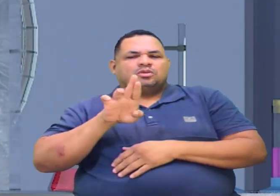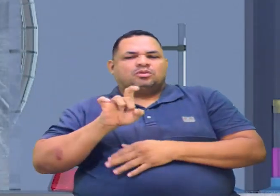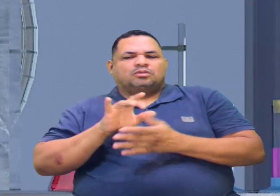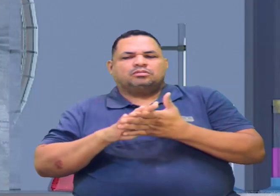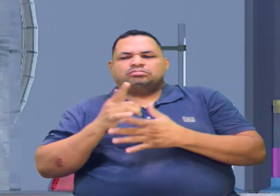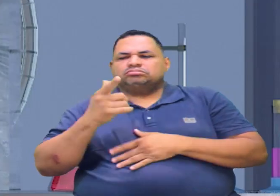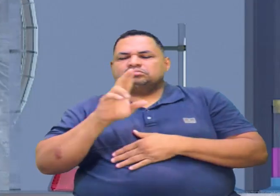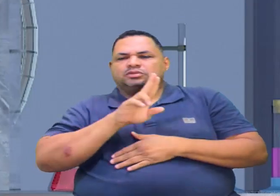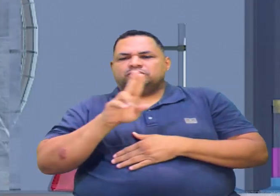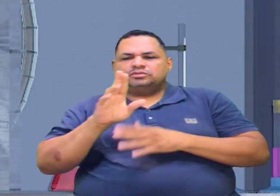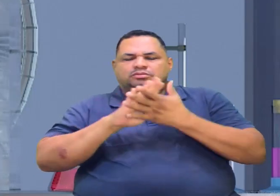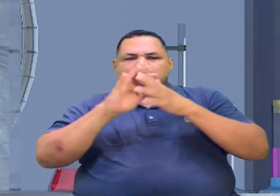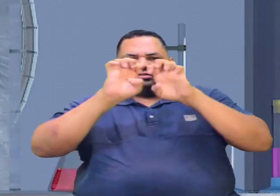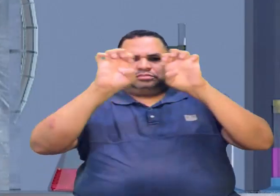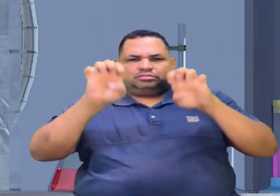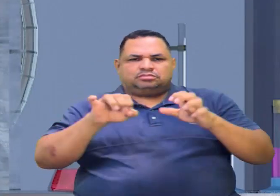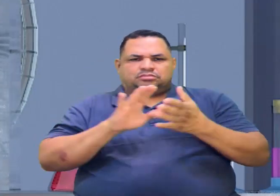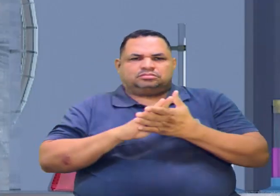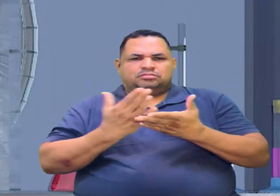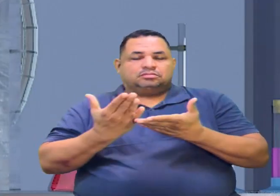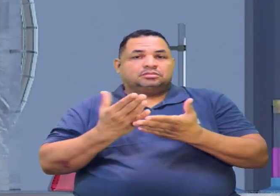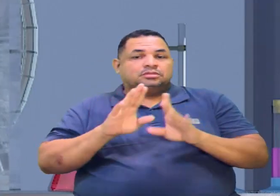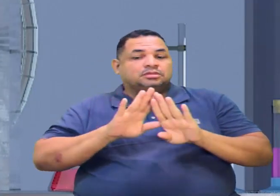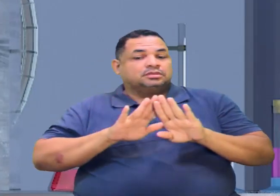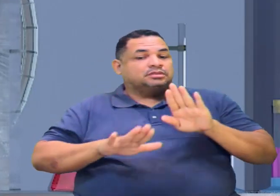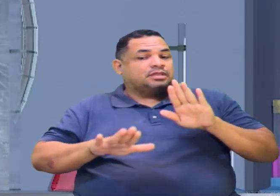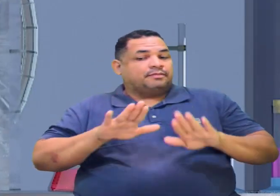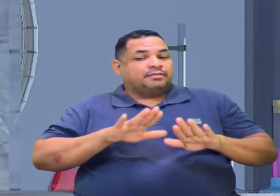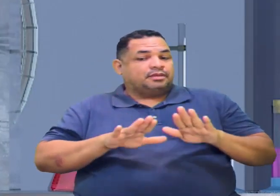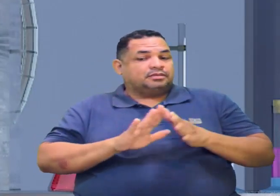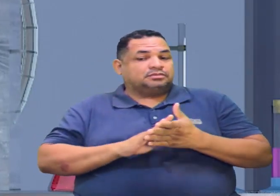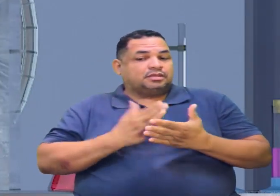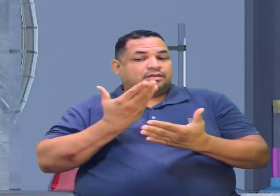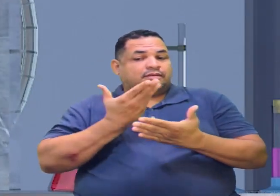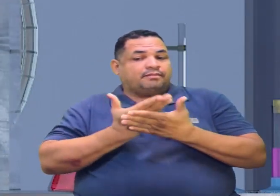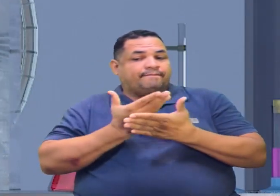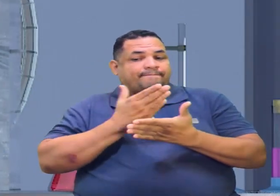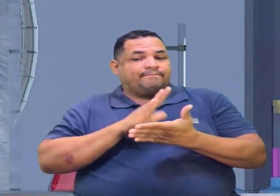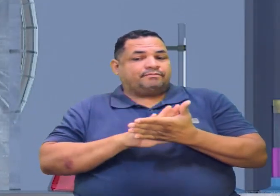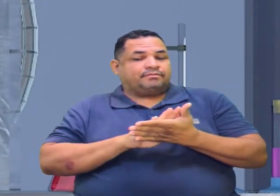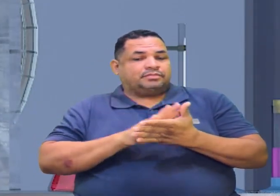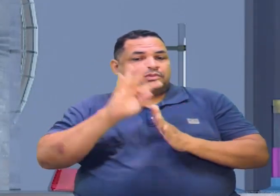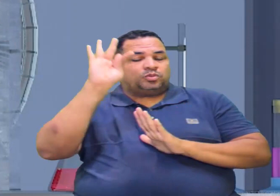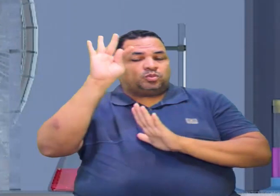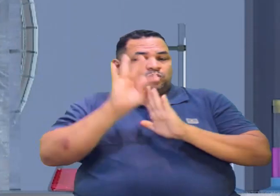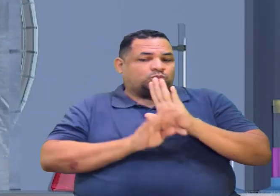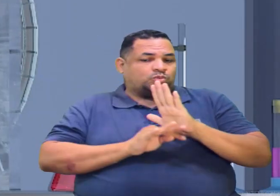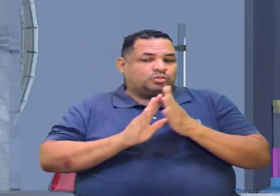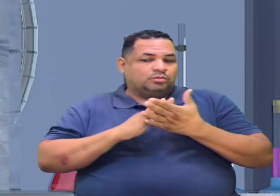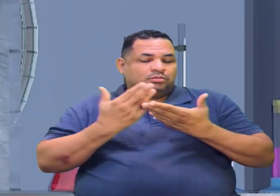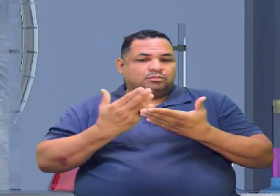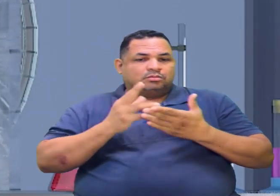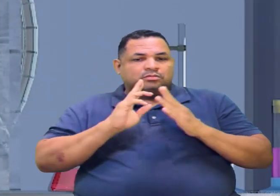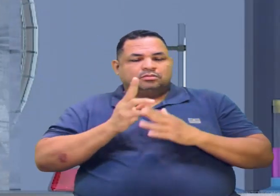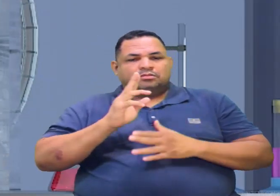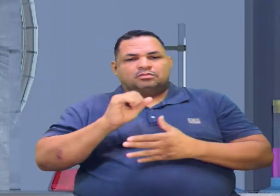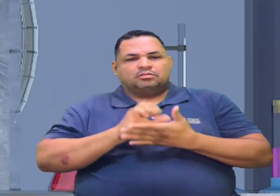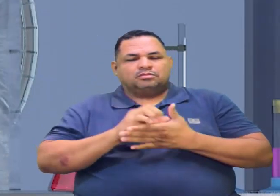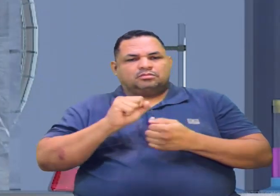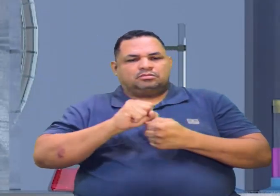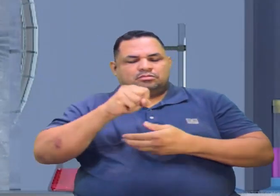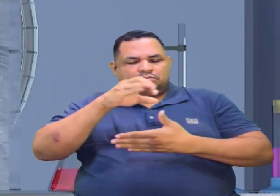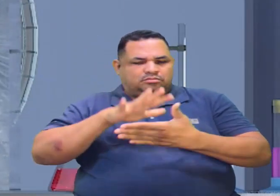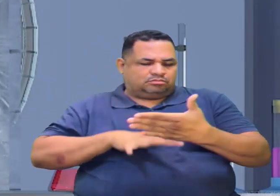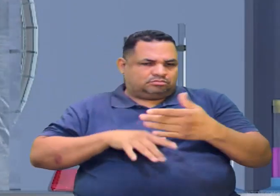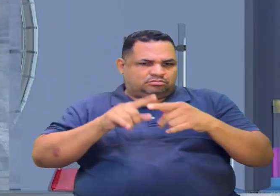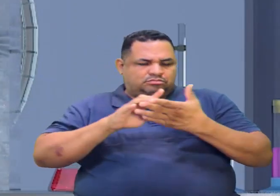às estruturas, elas partem muito da interpretação do texto. Então, sempre que você for fazer atividade, principalmente